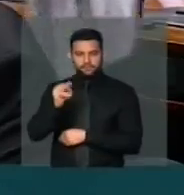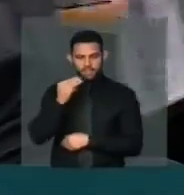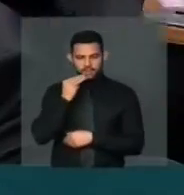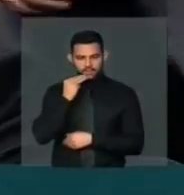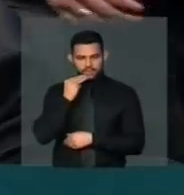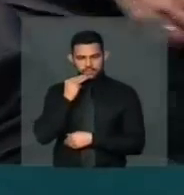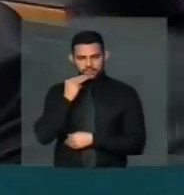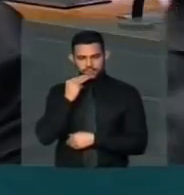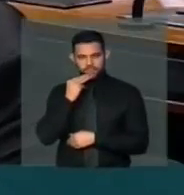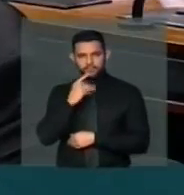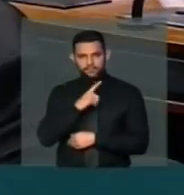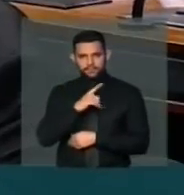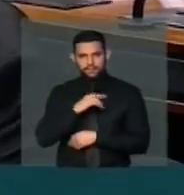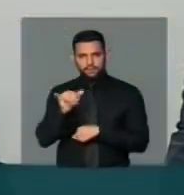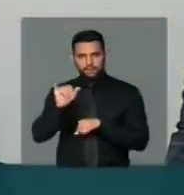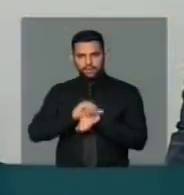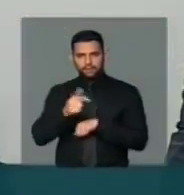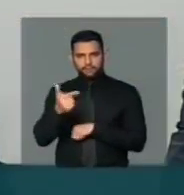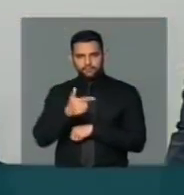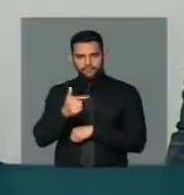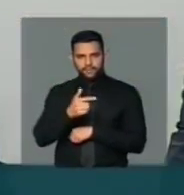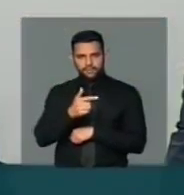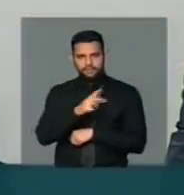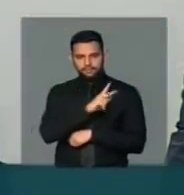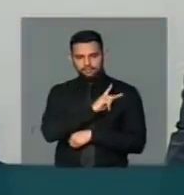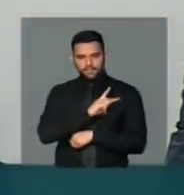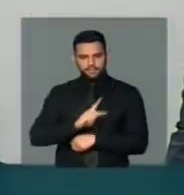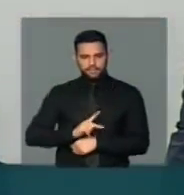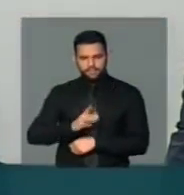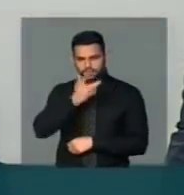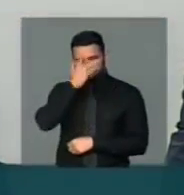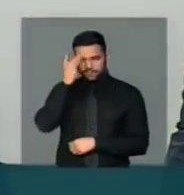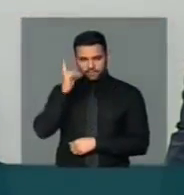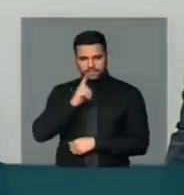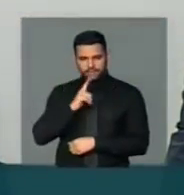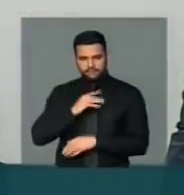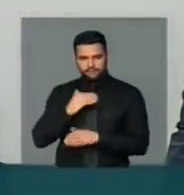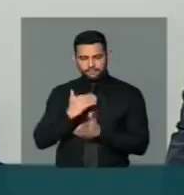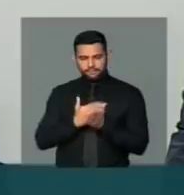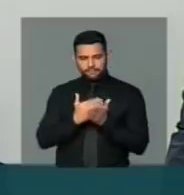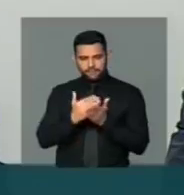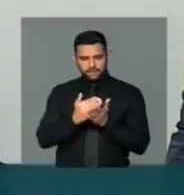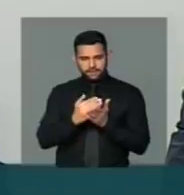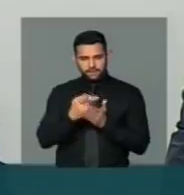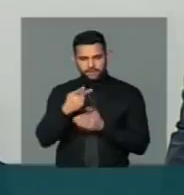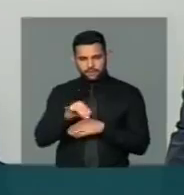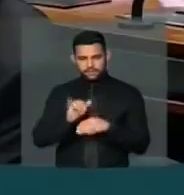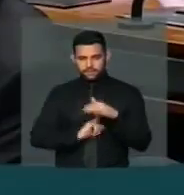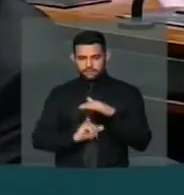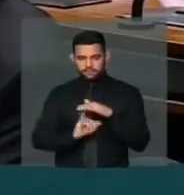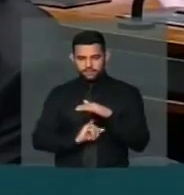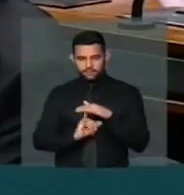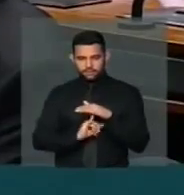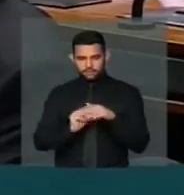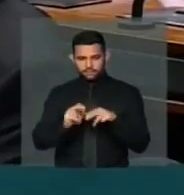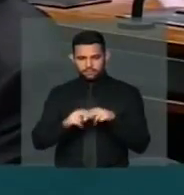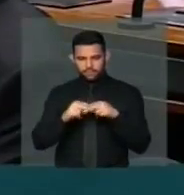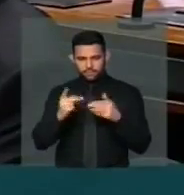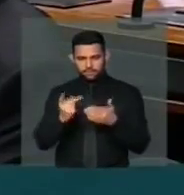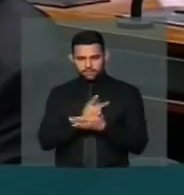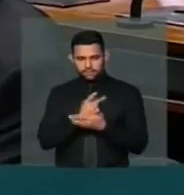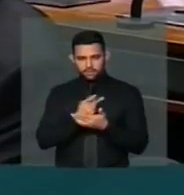bilhões, você colocar como vice-presidente alguém que vem exatamente dessa instituição, pode gerar